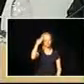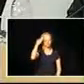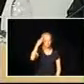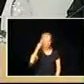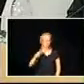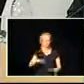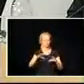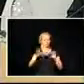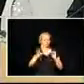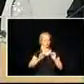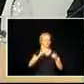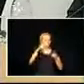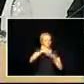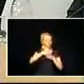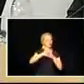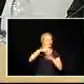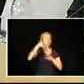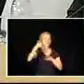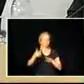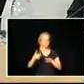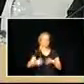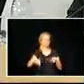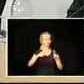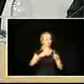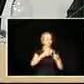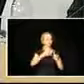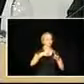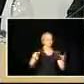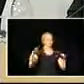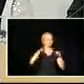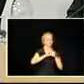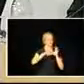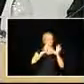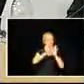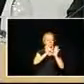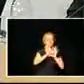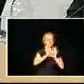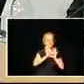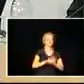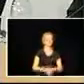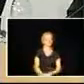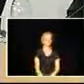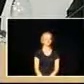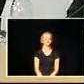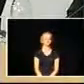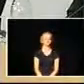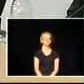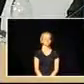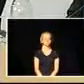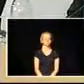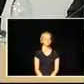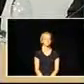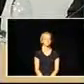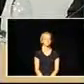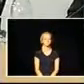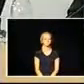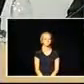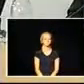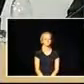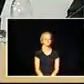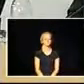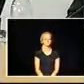lei complementar. Artigo 1º. Os artigos 2º, 6º, 9º, 15º, 26º,